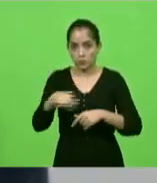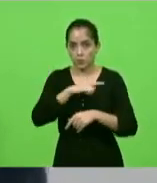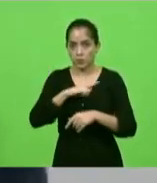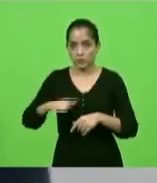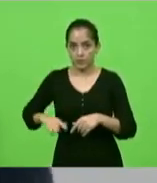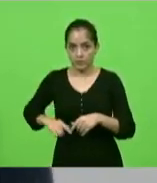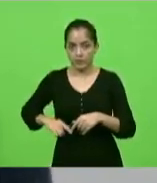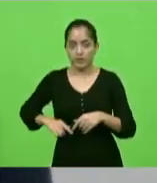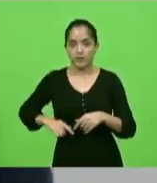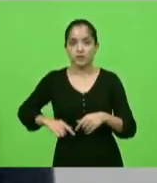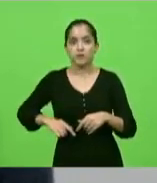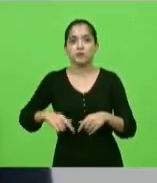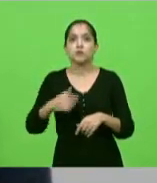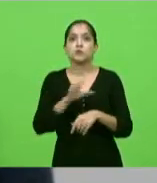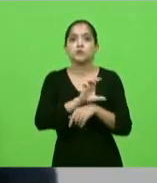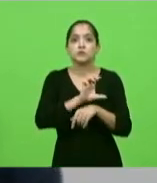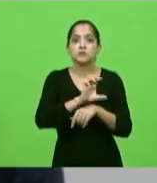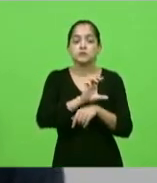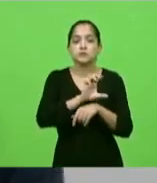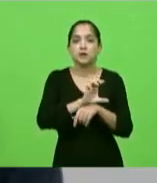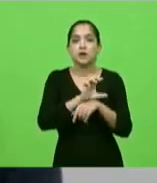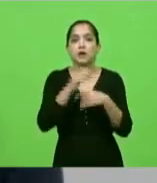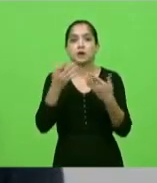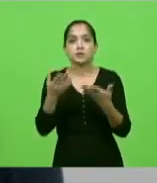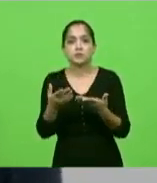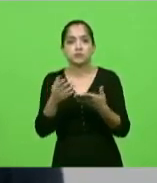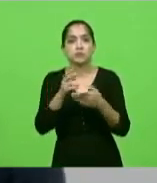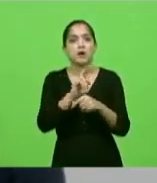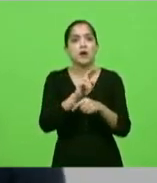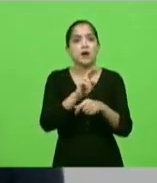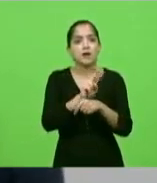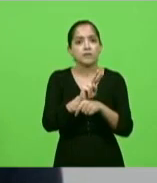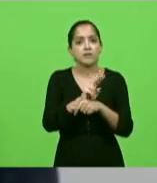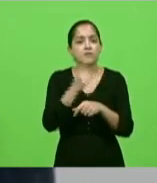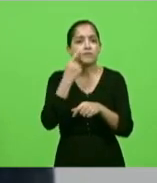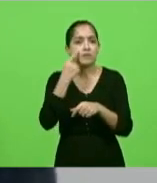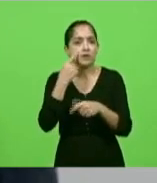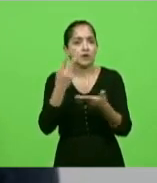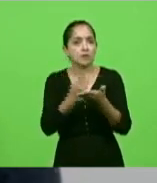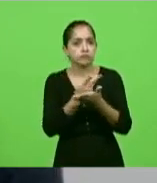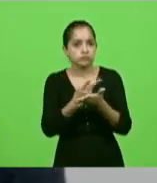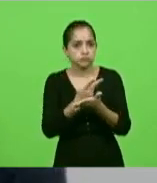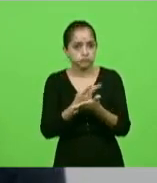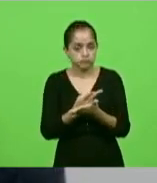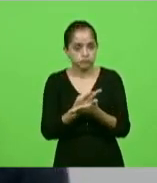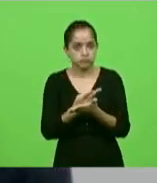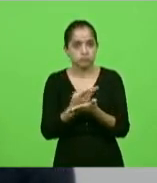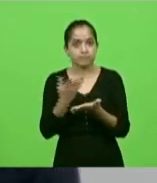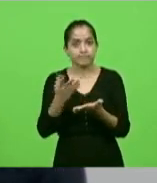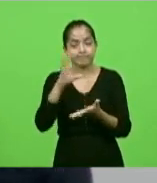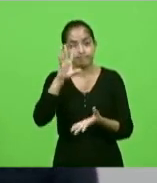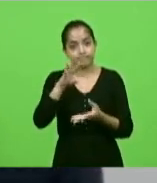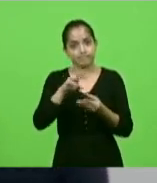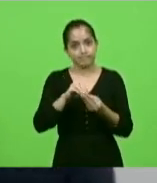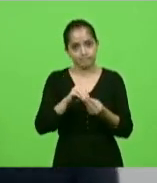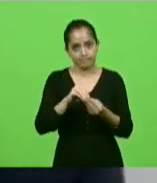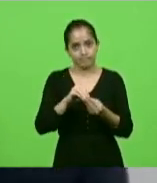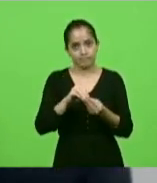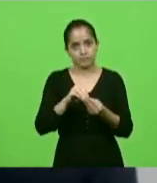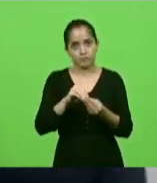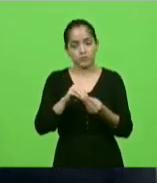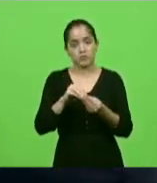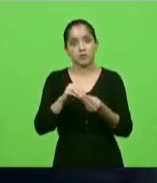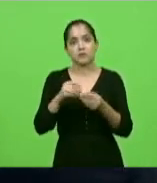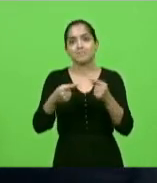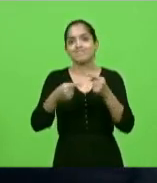Estado acionou os meios conducentes à verificação dos ilícitos. Dito isso, concluo pela